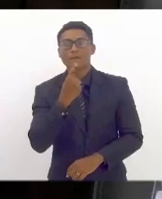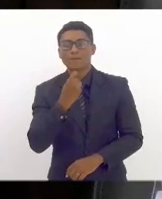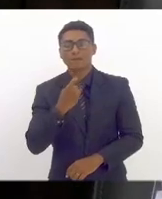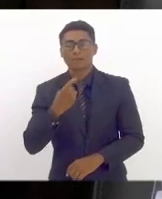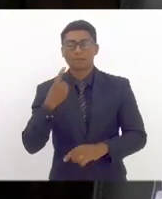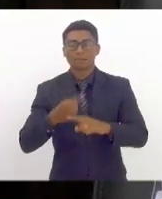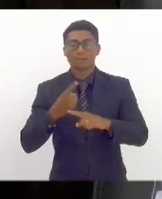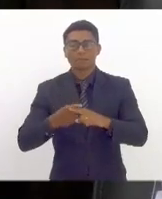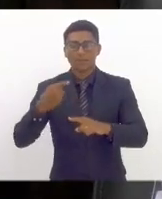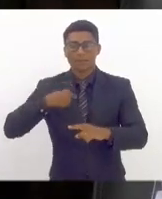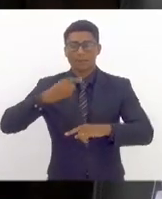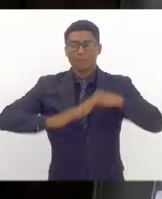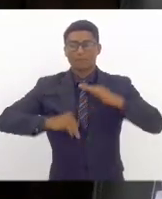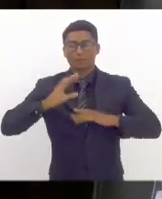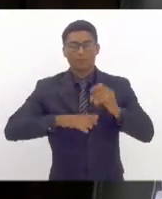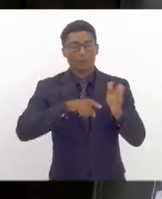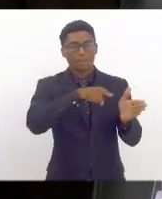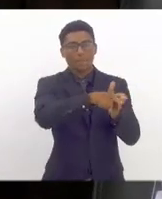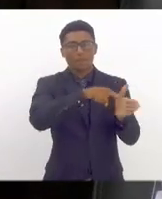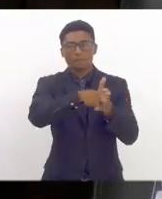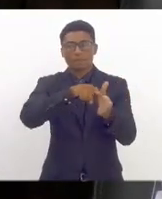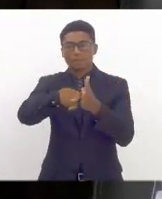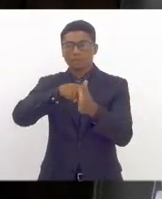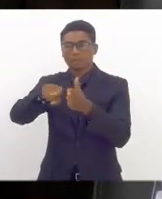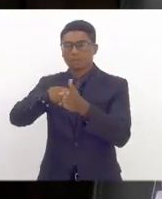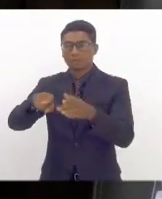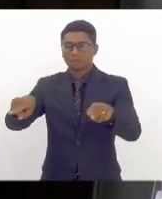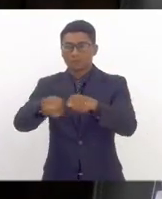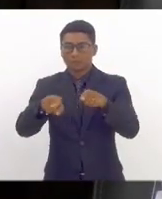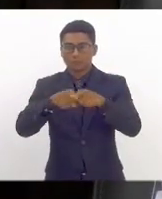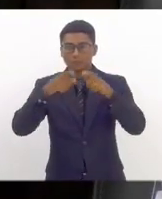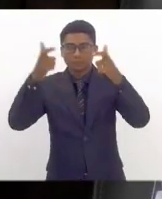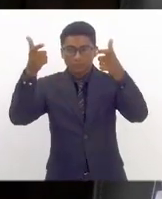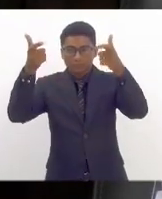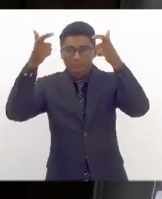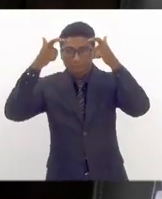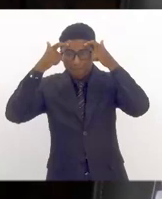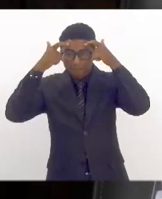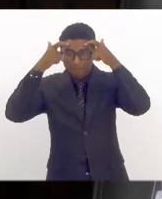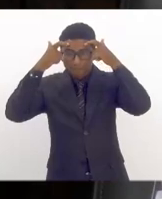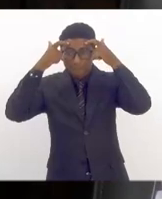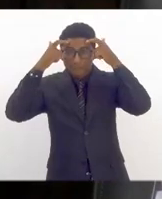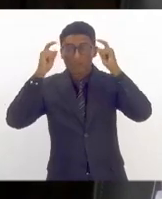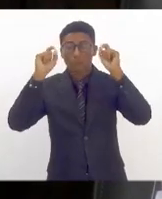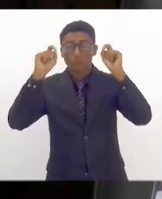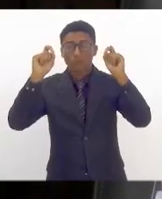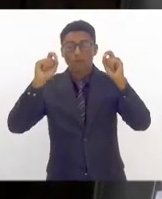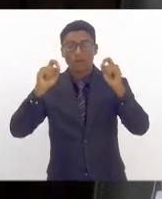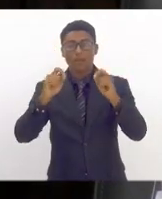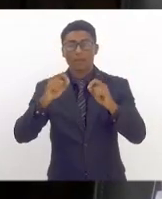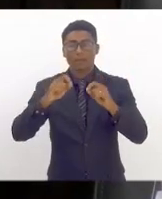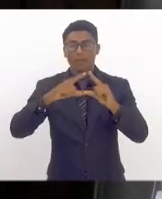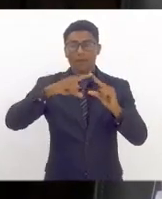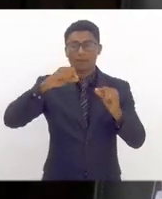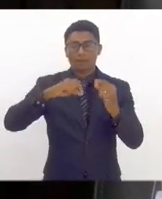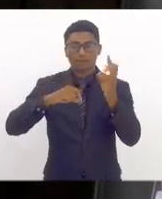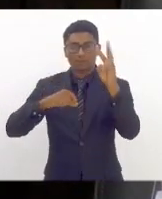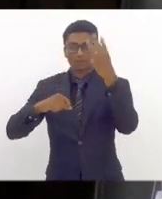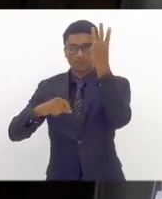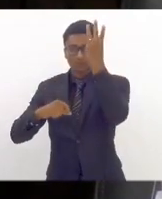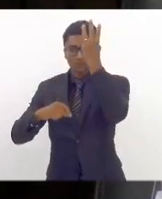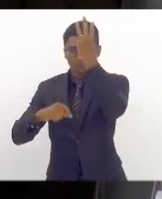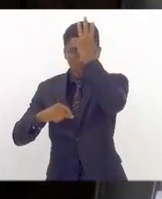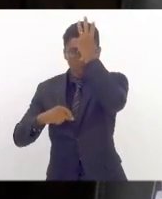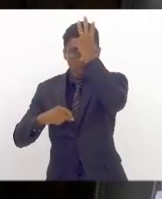pesquisadora e traga um cocar com três penas grandes uma grande que é onde o criador